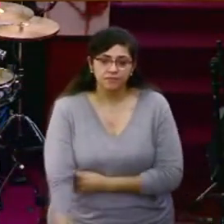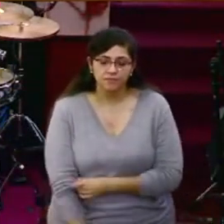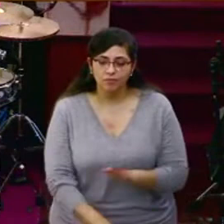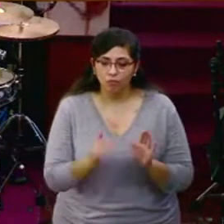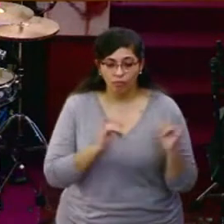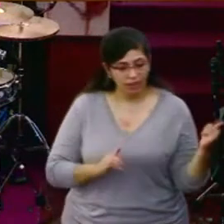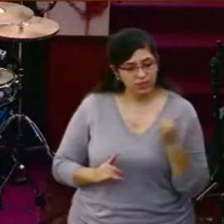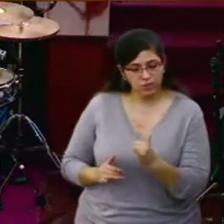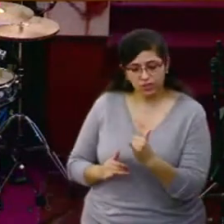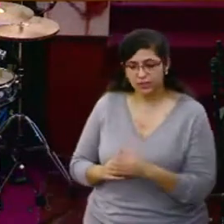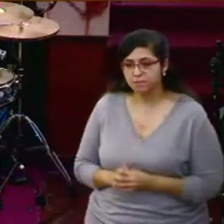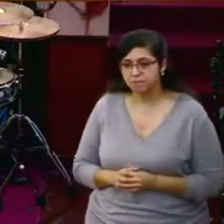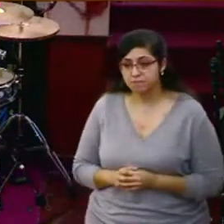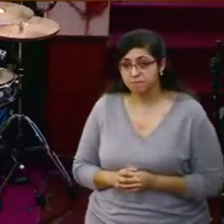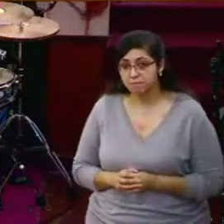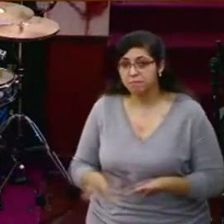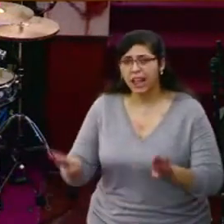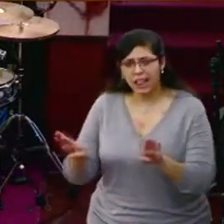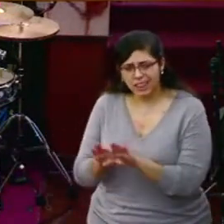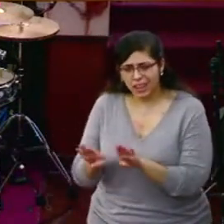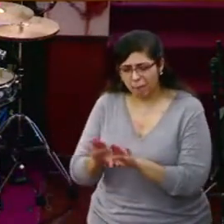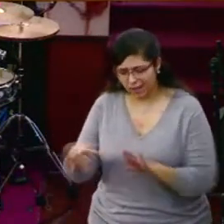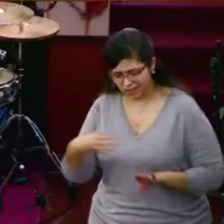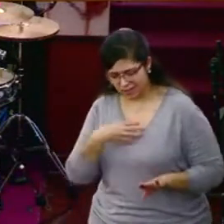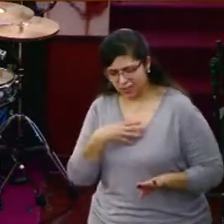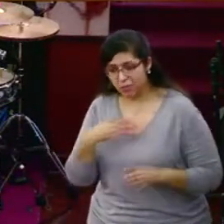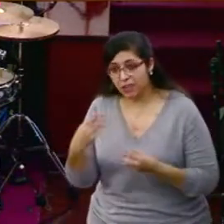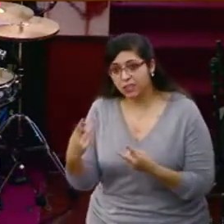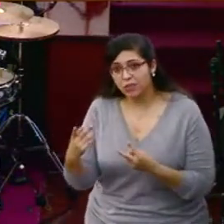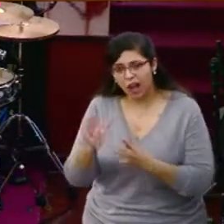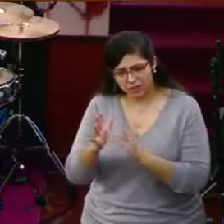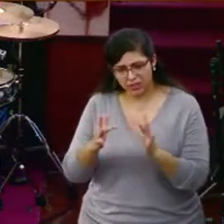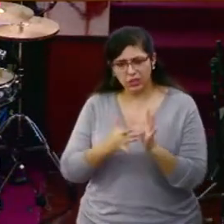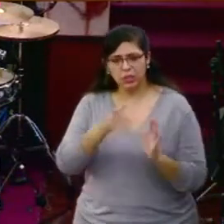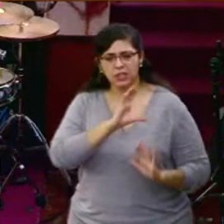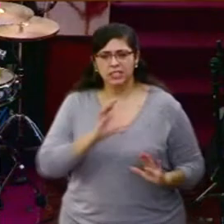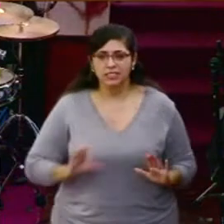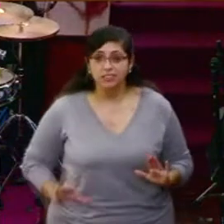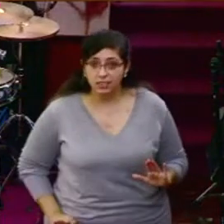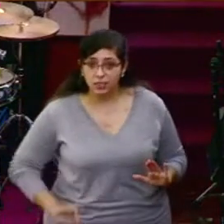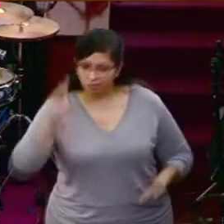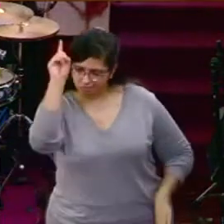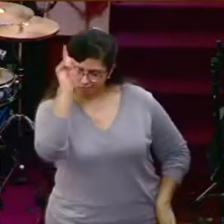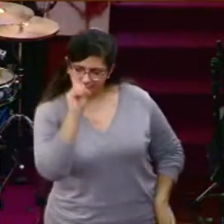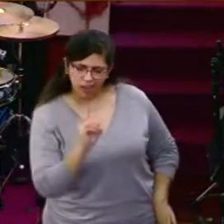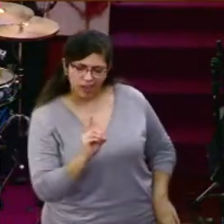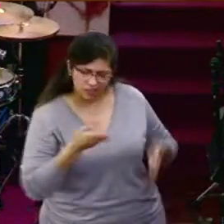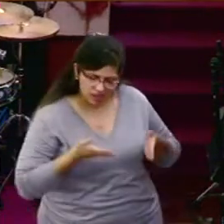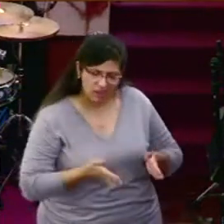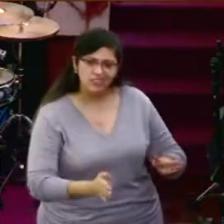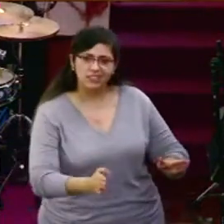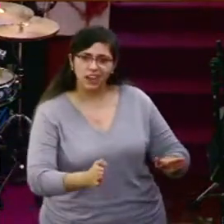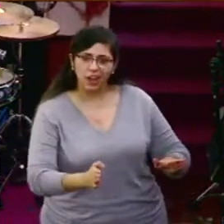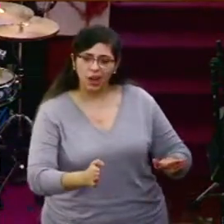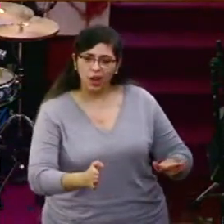o mesmo sentimento que houve também em cristo pois ele subsistindo em forma de deus não julgou como